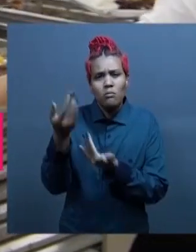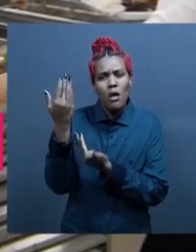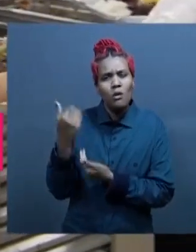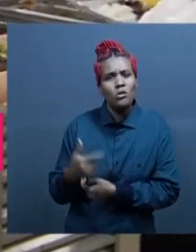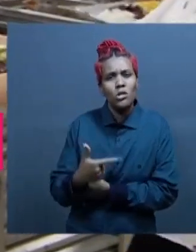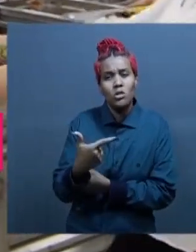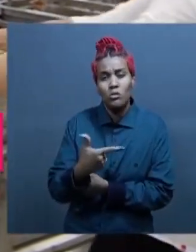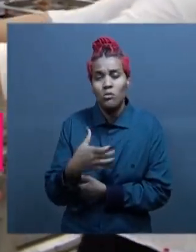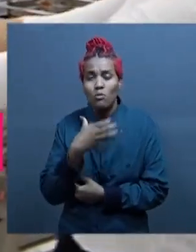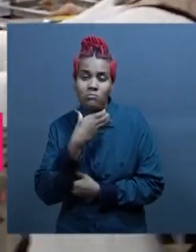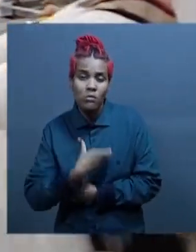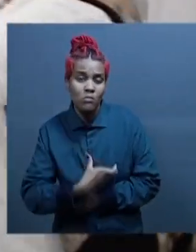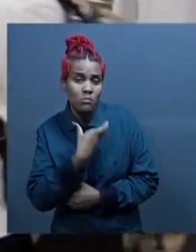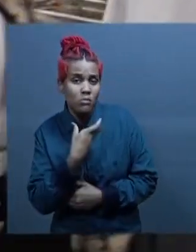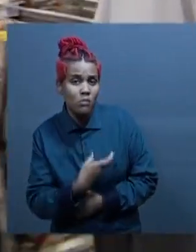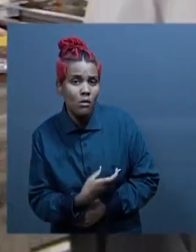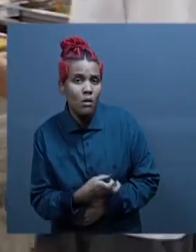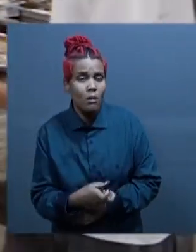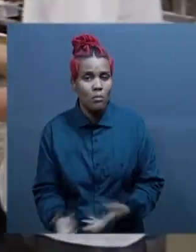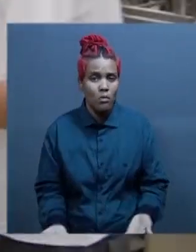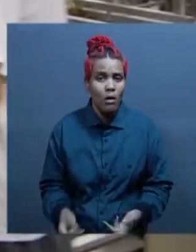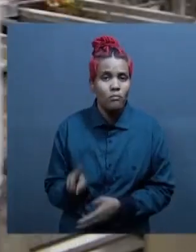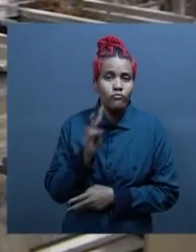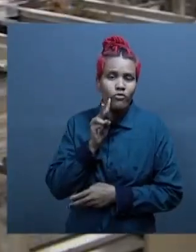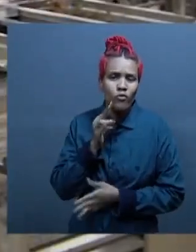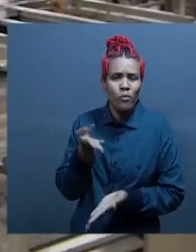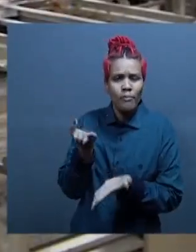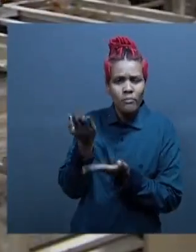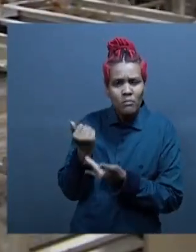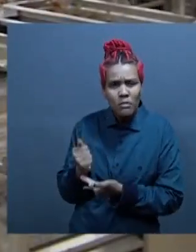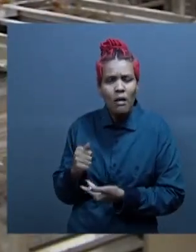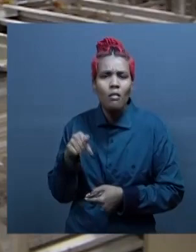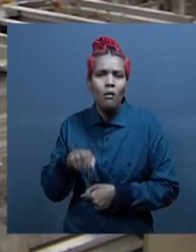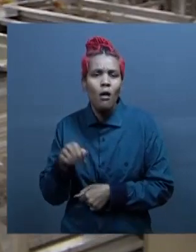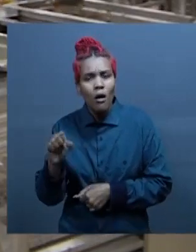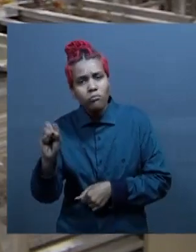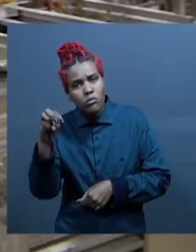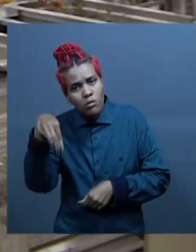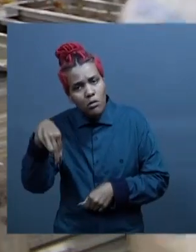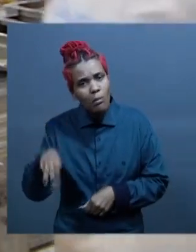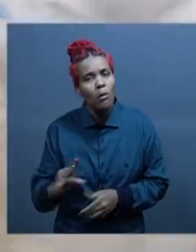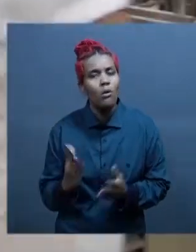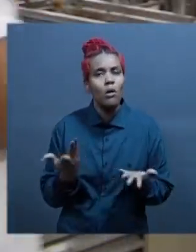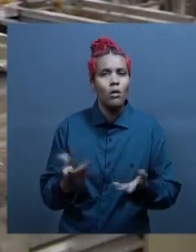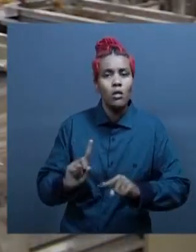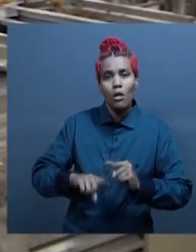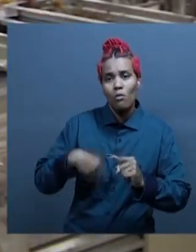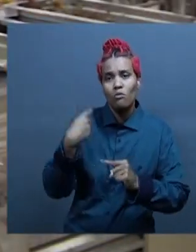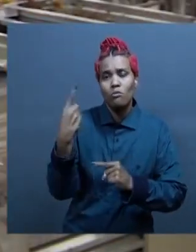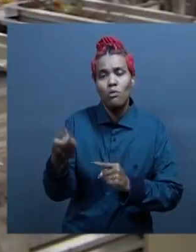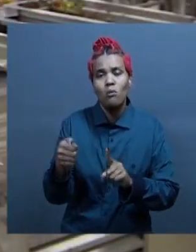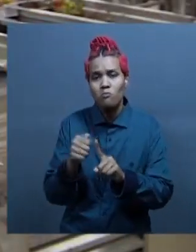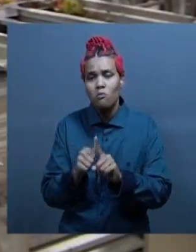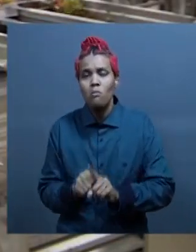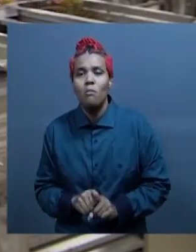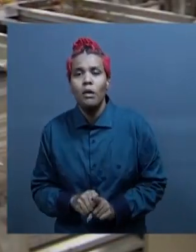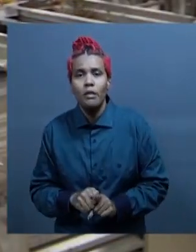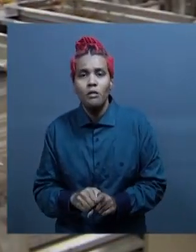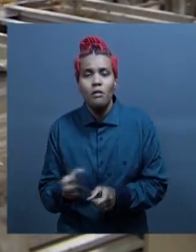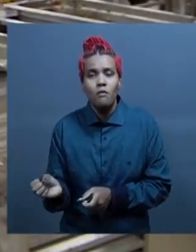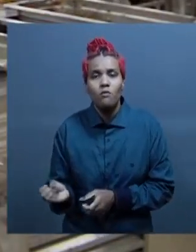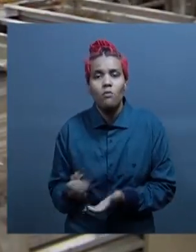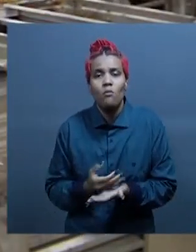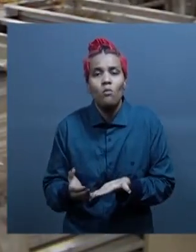segunda-feira passada aqui no restaurante universitário do campus santa mônica nos próximos meses deve ser implantado também